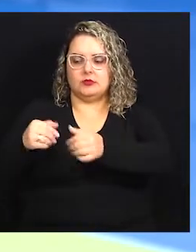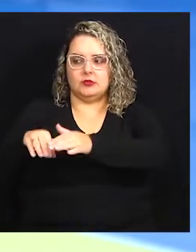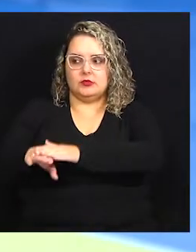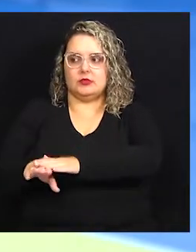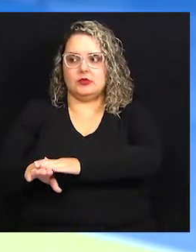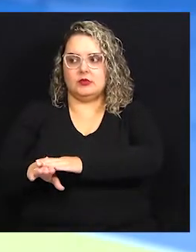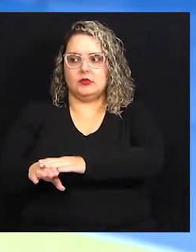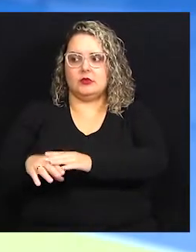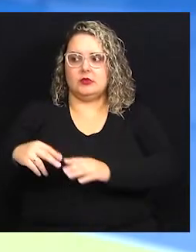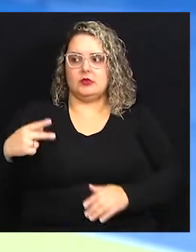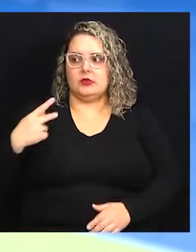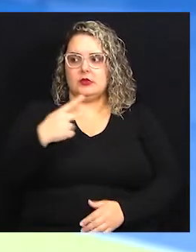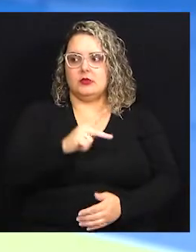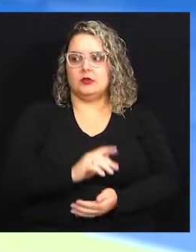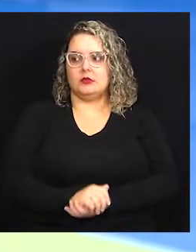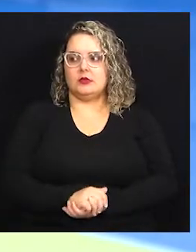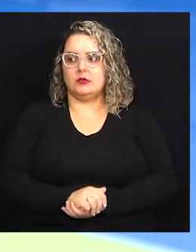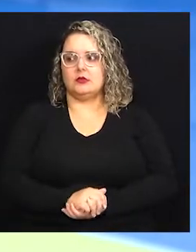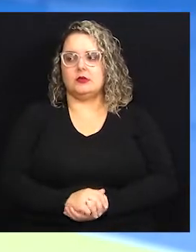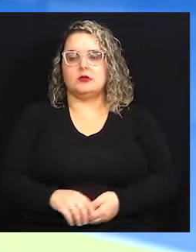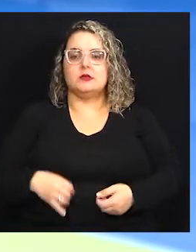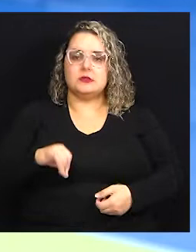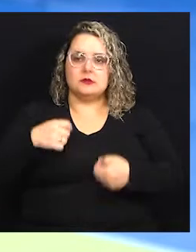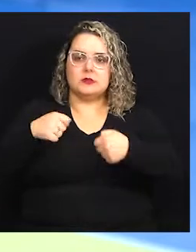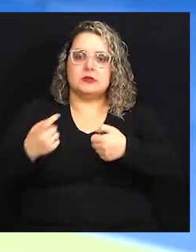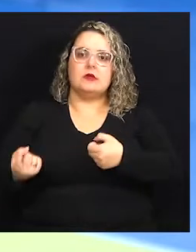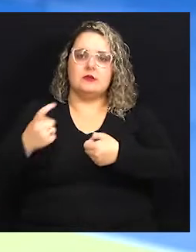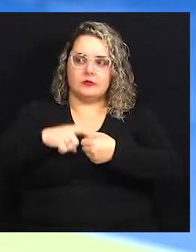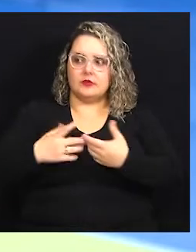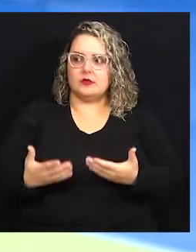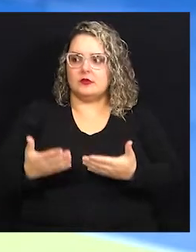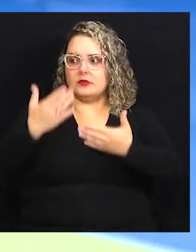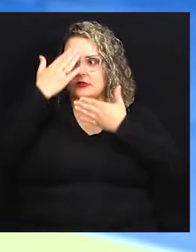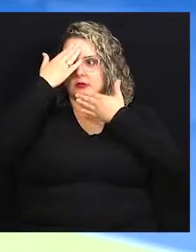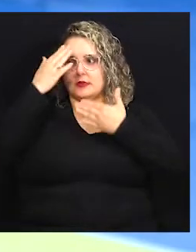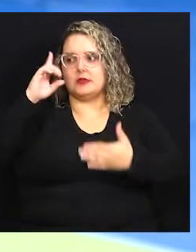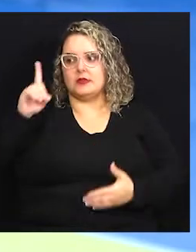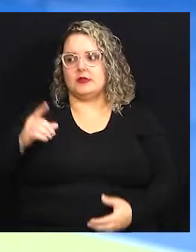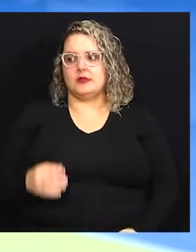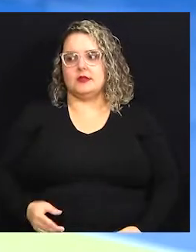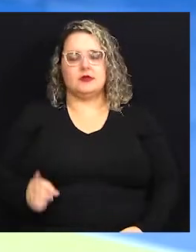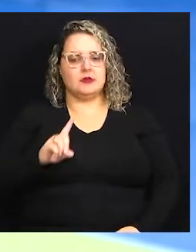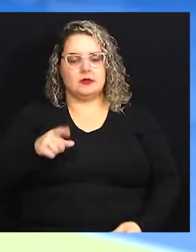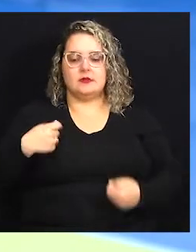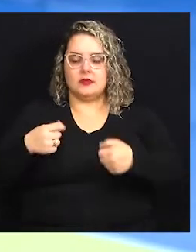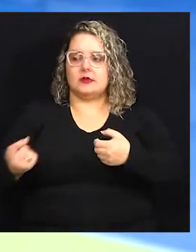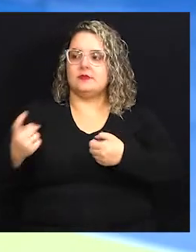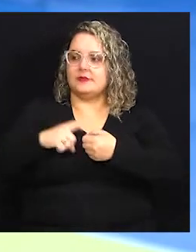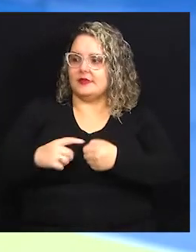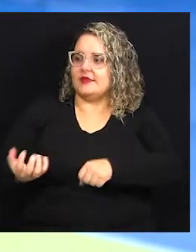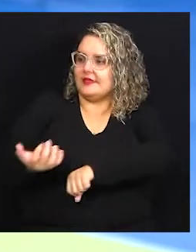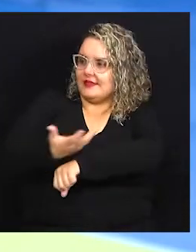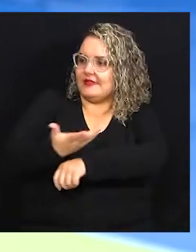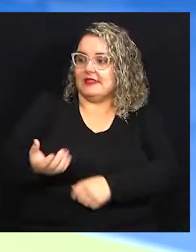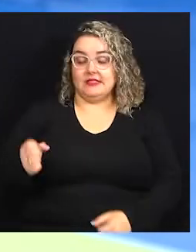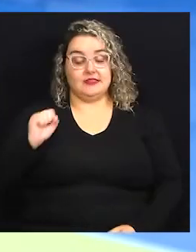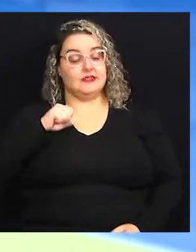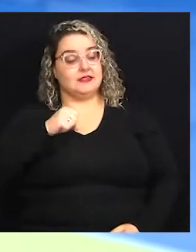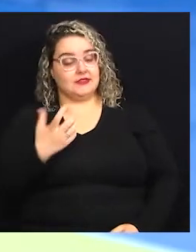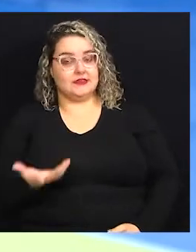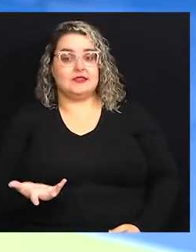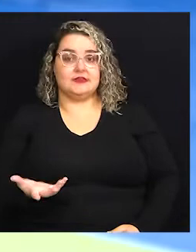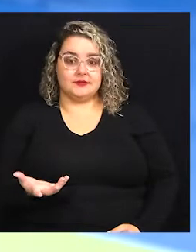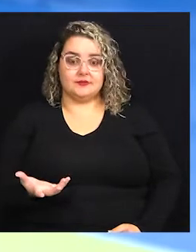você, se você precisar voltar. Graças a Deus não precisei. E é algo que te emociona, né, Chicão? Sim,